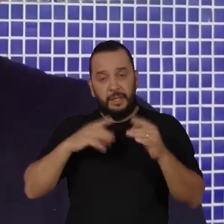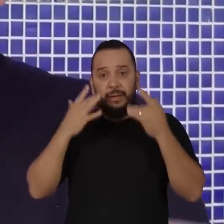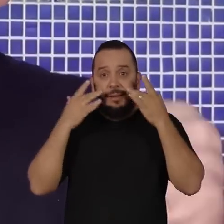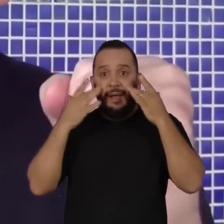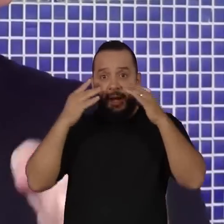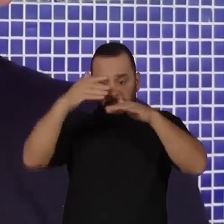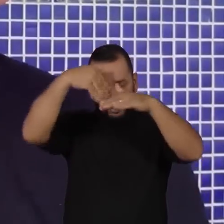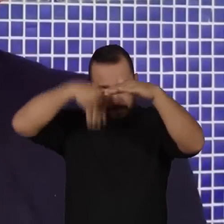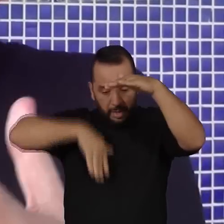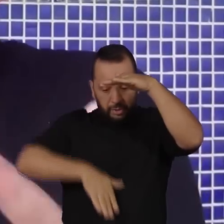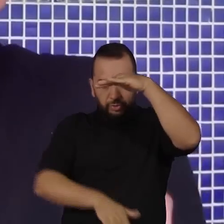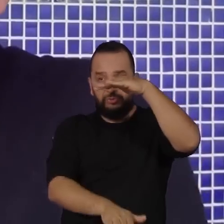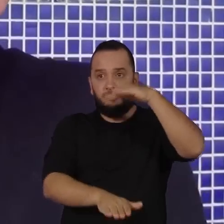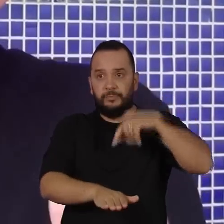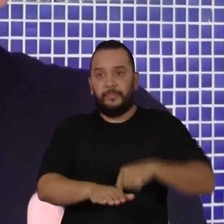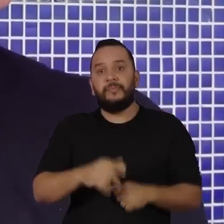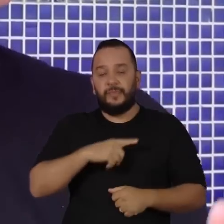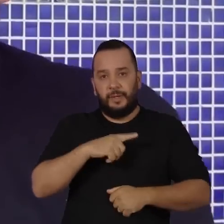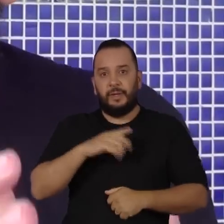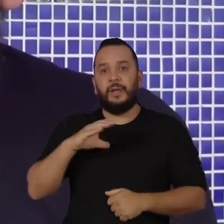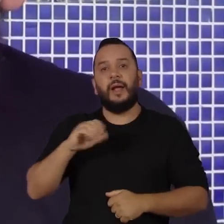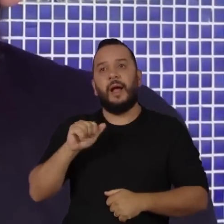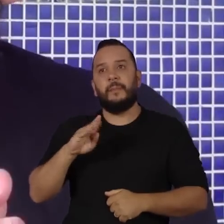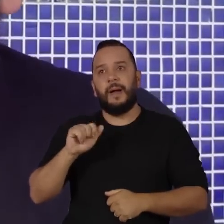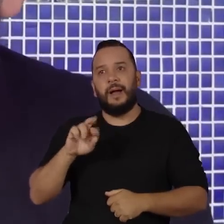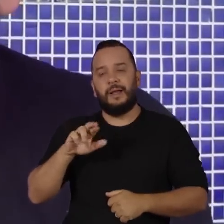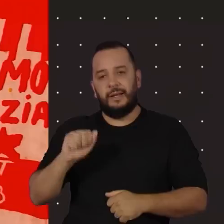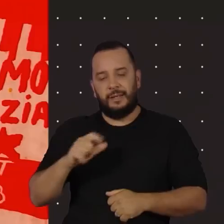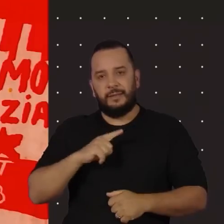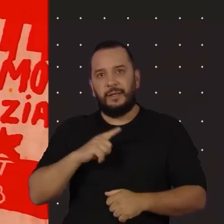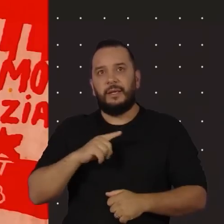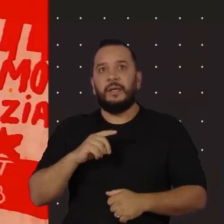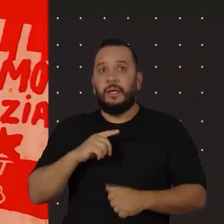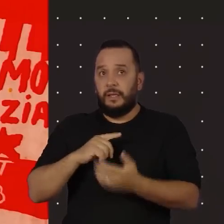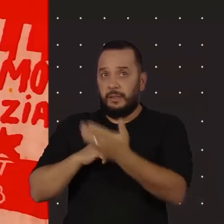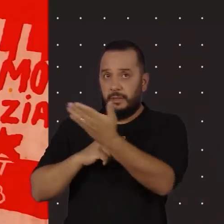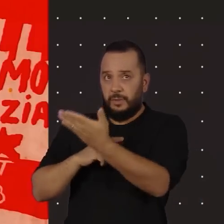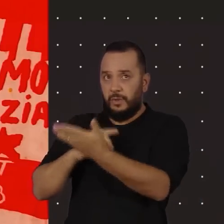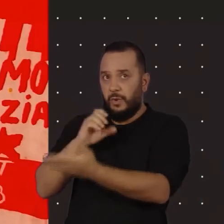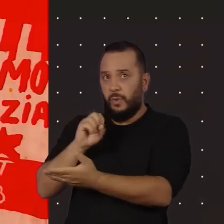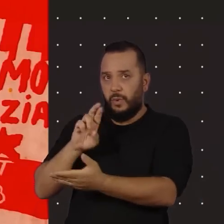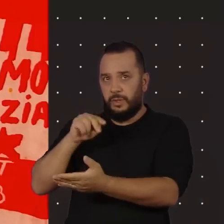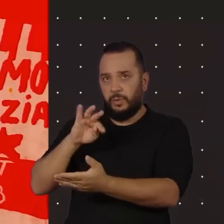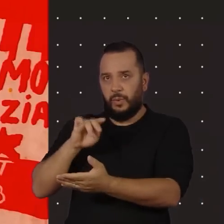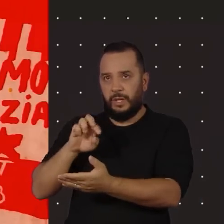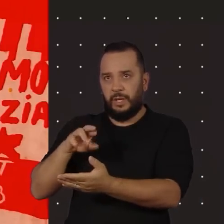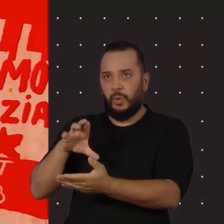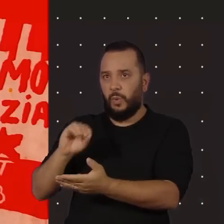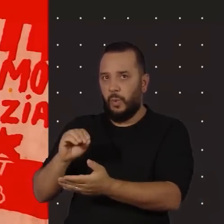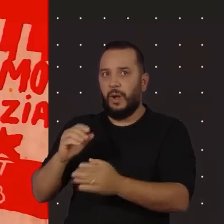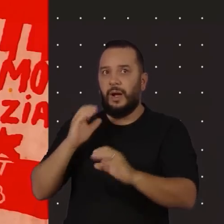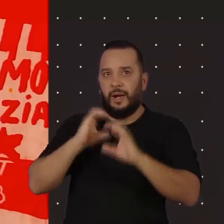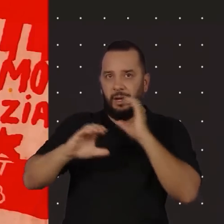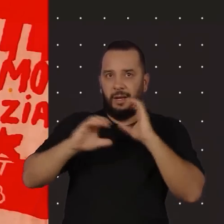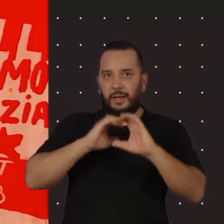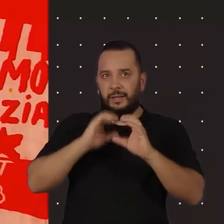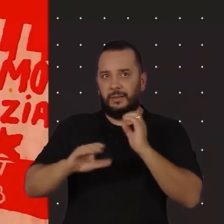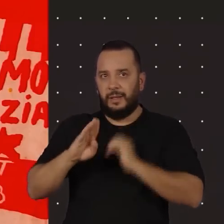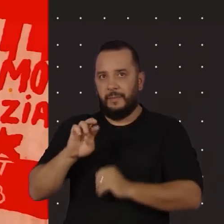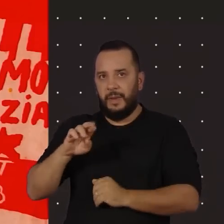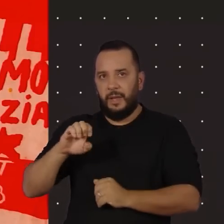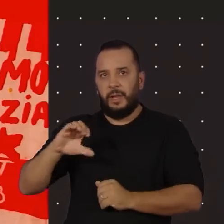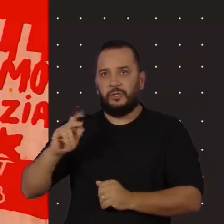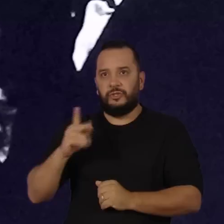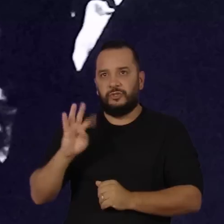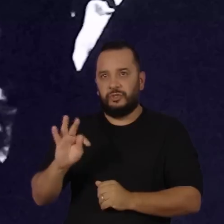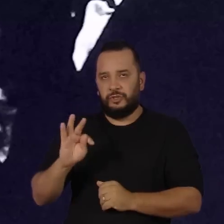foi um espetáculo de cabaré chamado Ornitorrinco Canta, Brecht e Weill. Nós 3, eu,